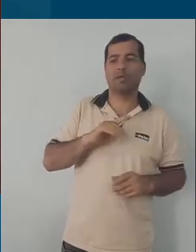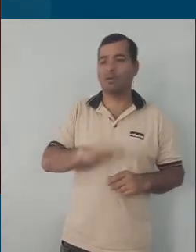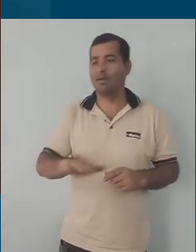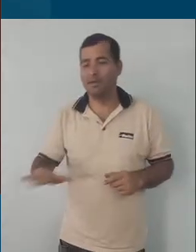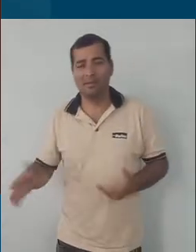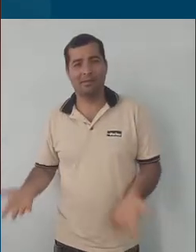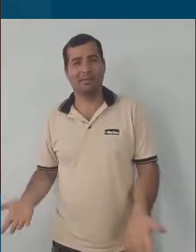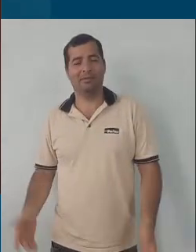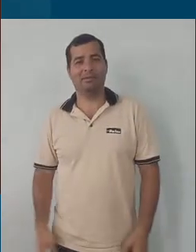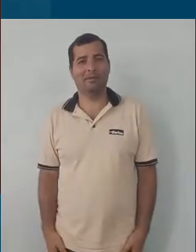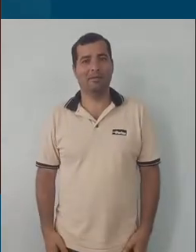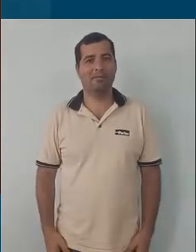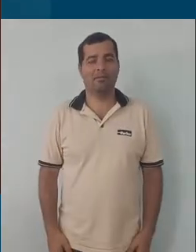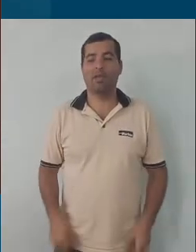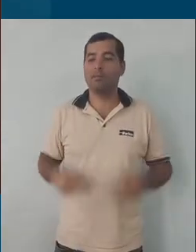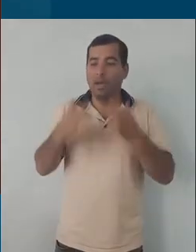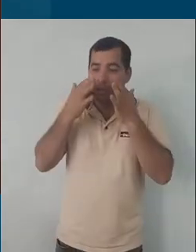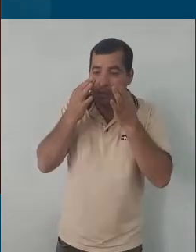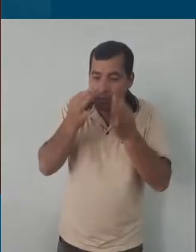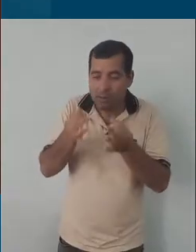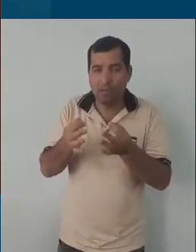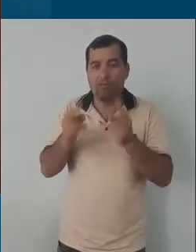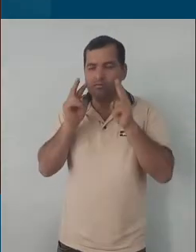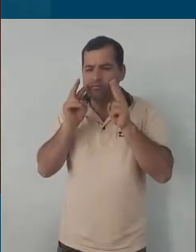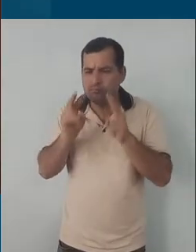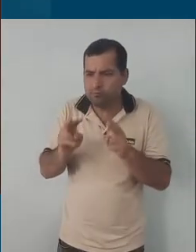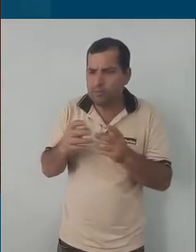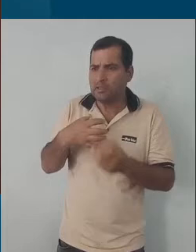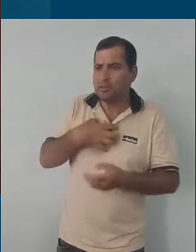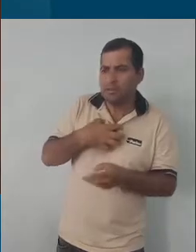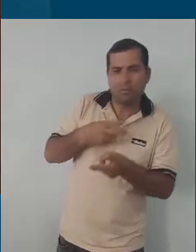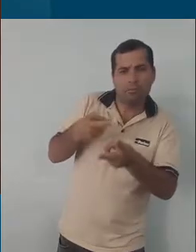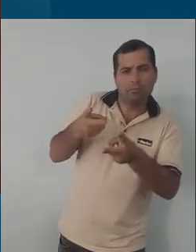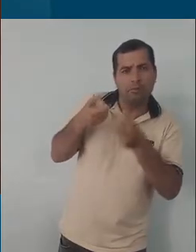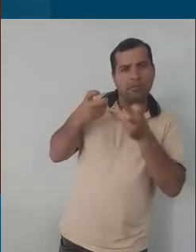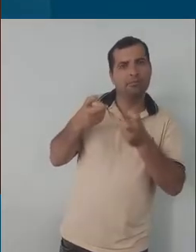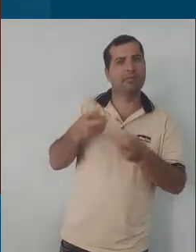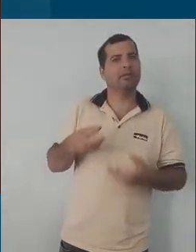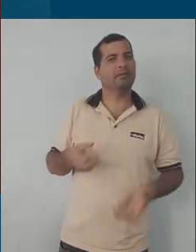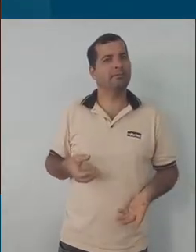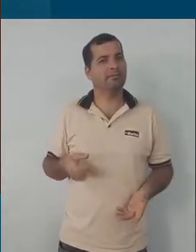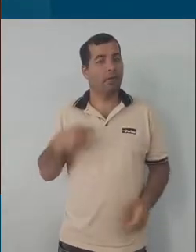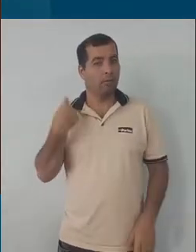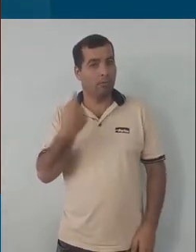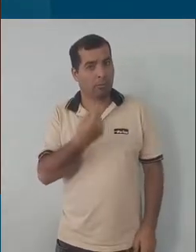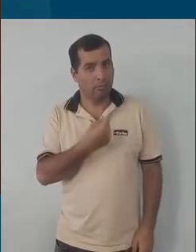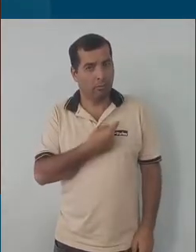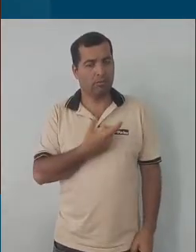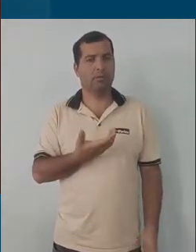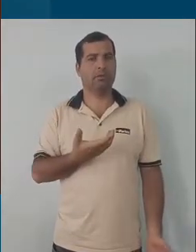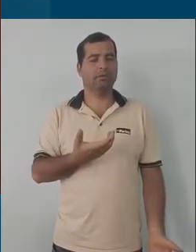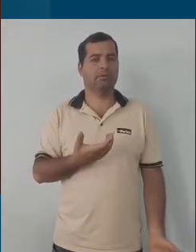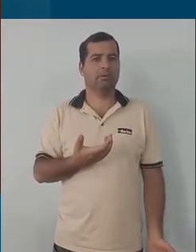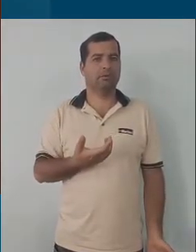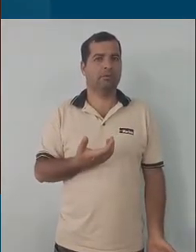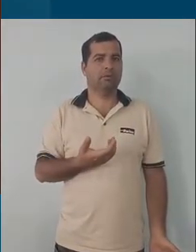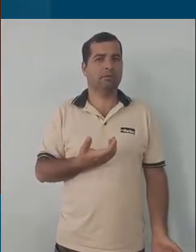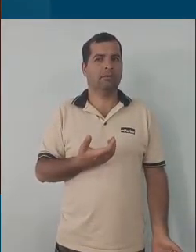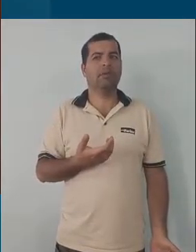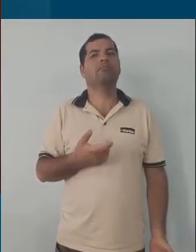gente precisa ouvir muito, né? Agora, eu acho que se a gente, em relação ao